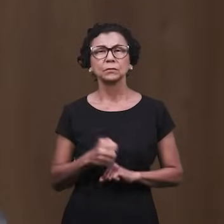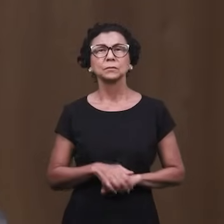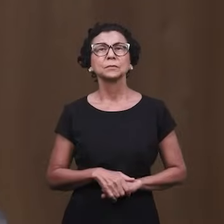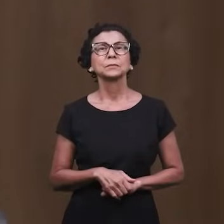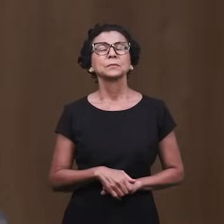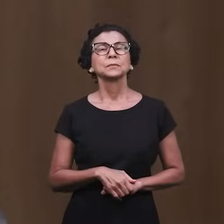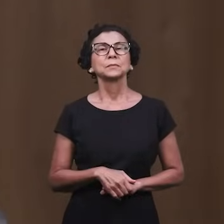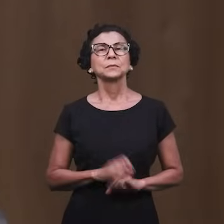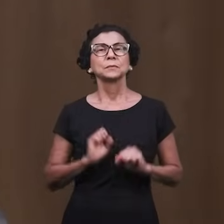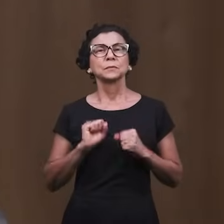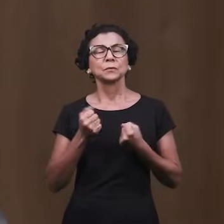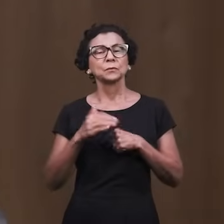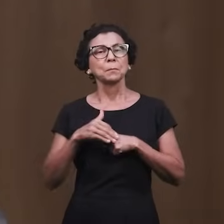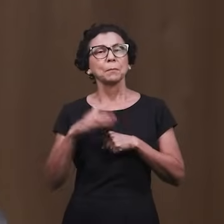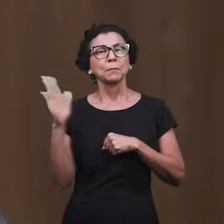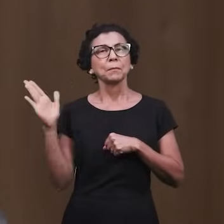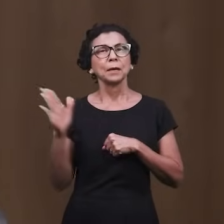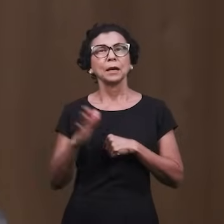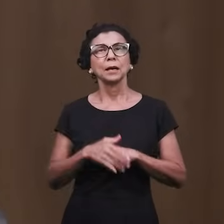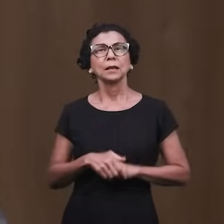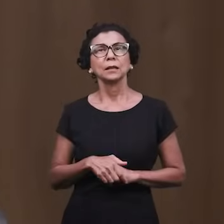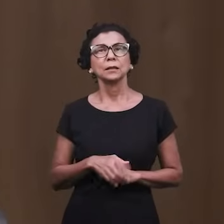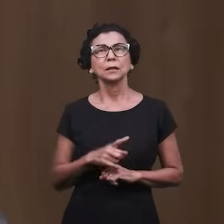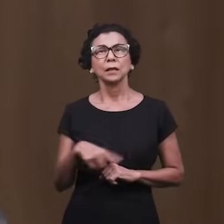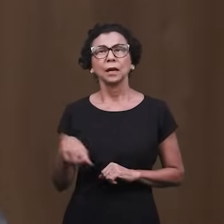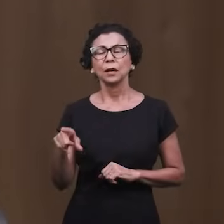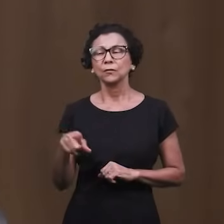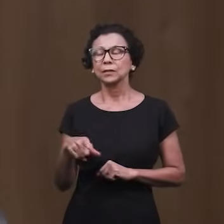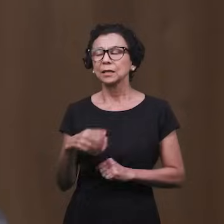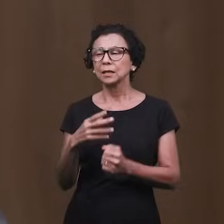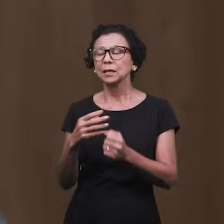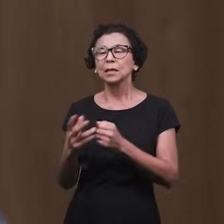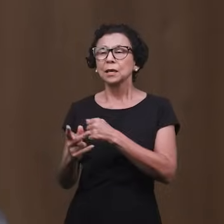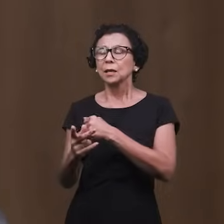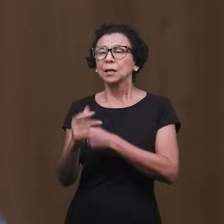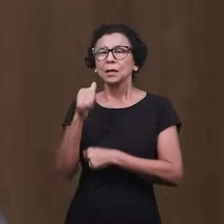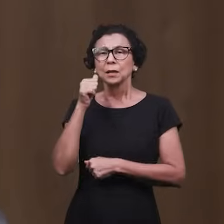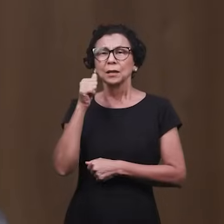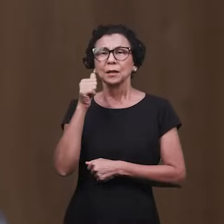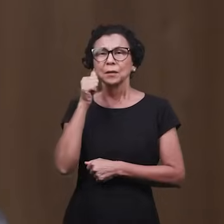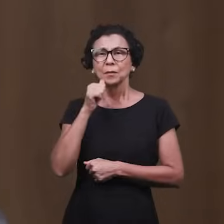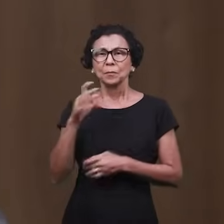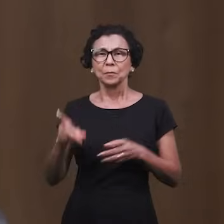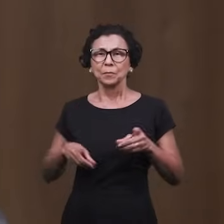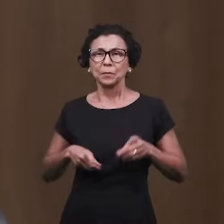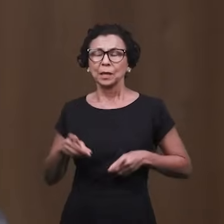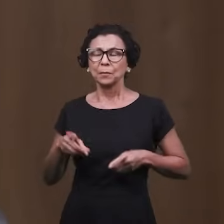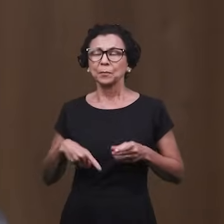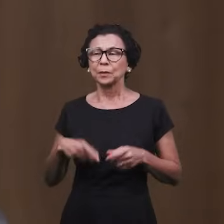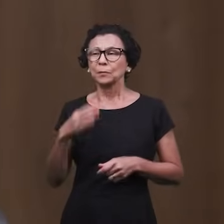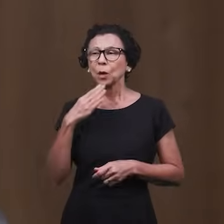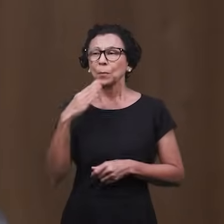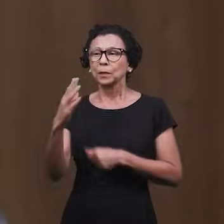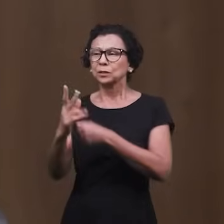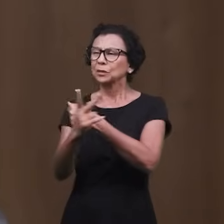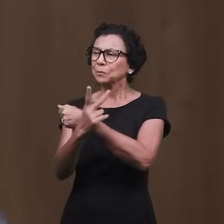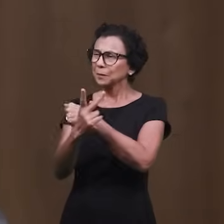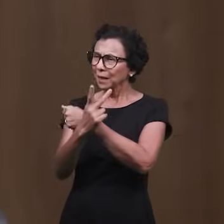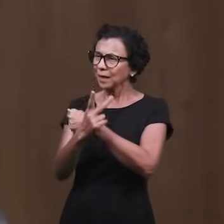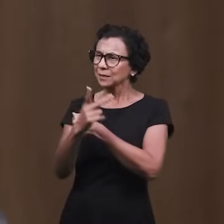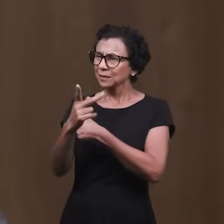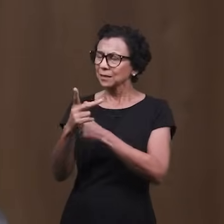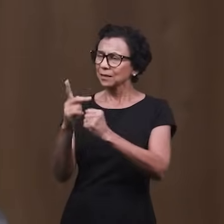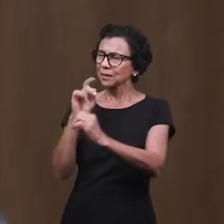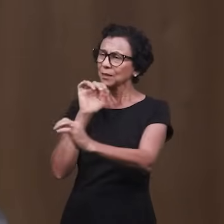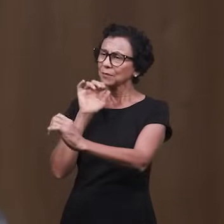me dedicar mais. E aí eu fui até aquela igreja, peguei uma flauta emprestada da minha prima, uma flauta bem antiga que estava parada nas coisas dela. Eu falei, me empresta